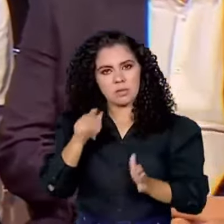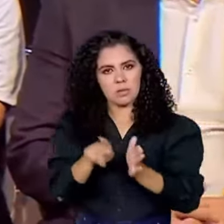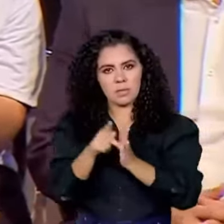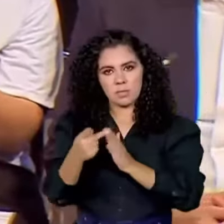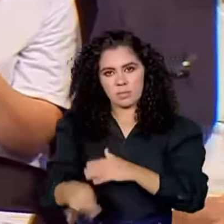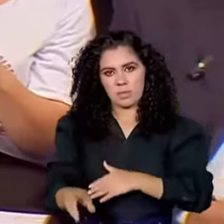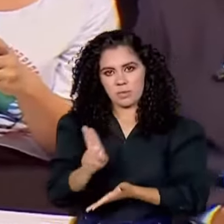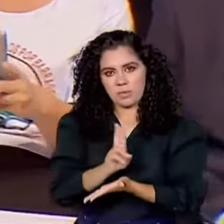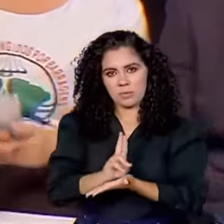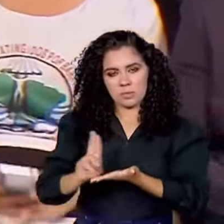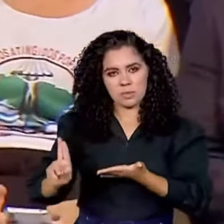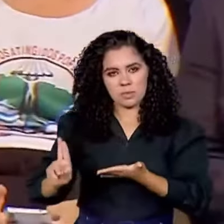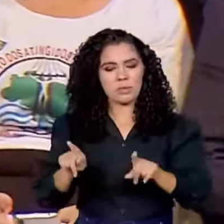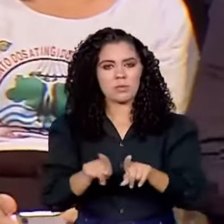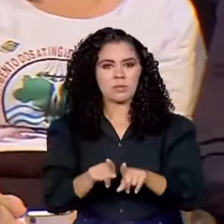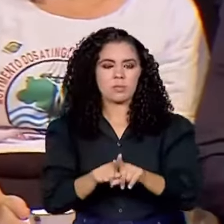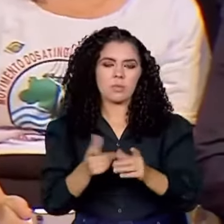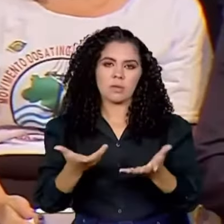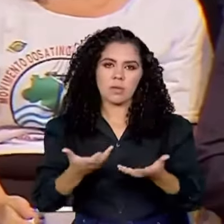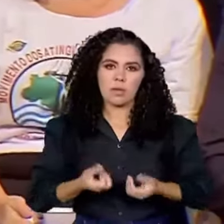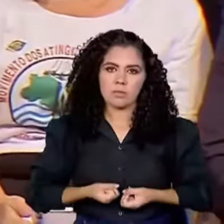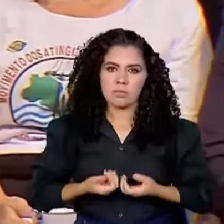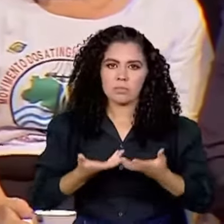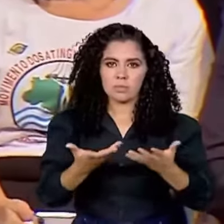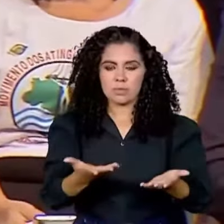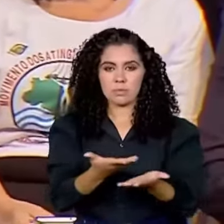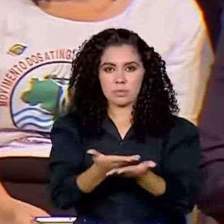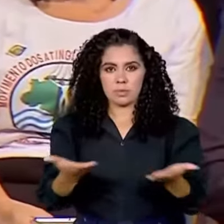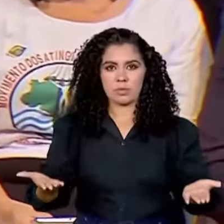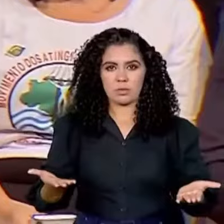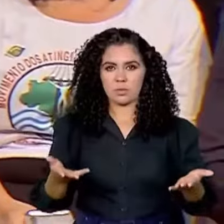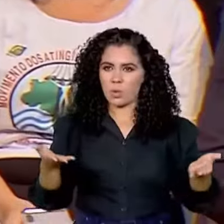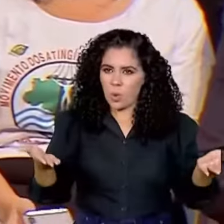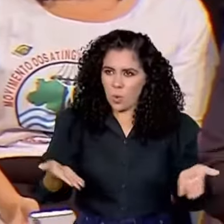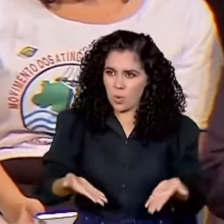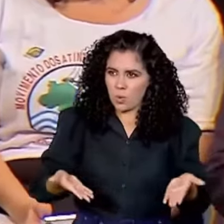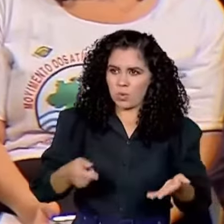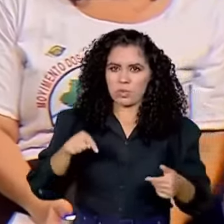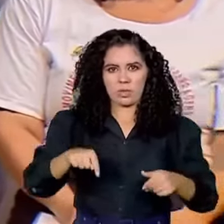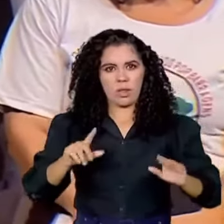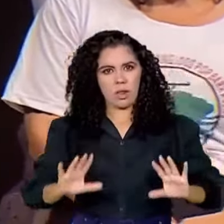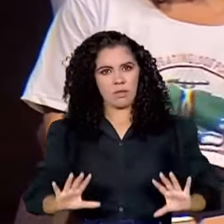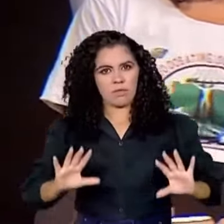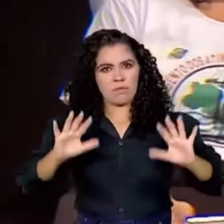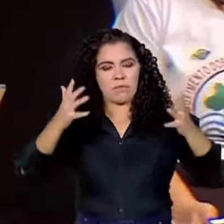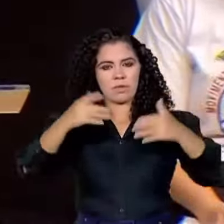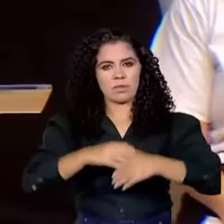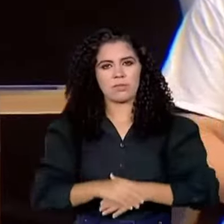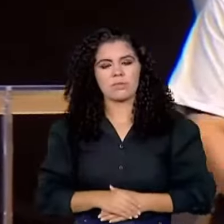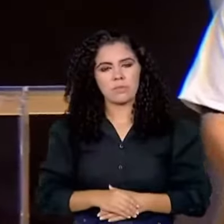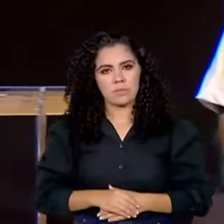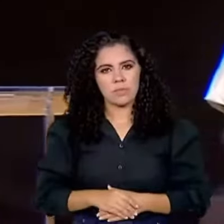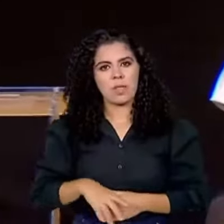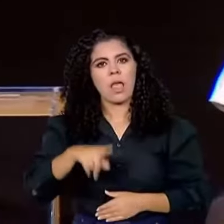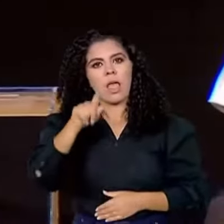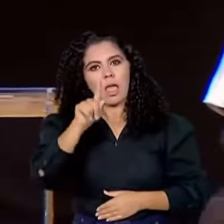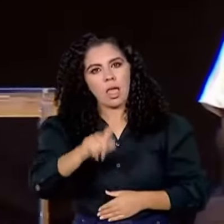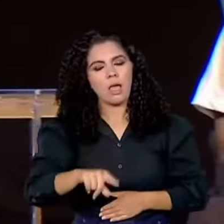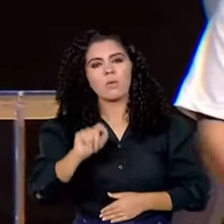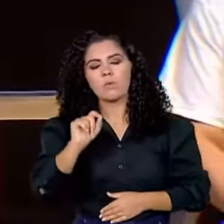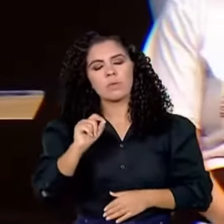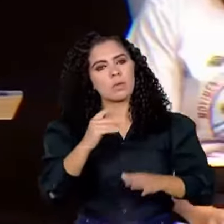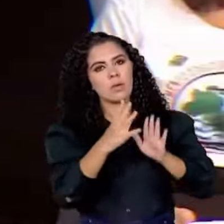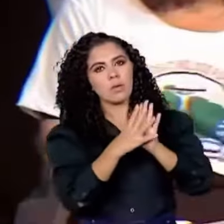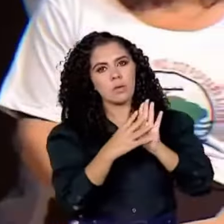e dizer para vocês que o que aconteceu aqui serve de lição para que a